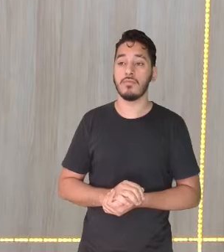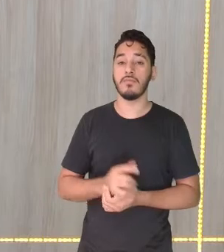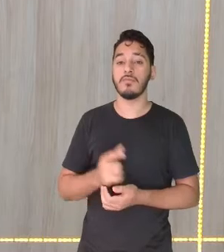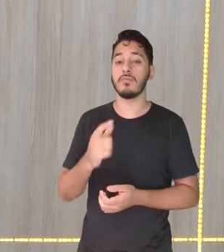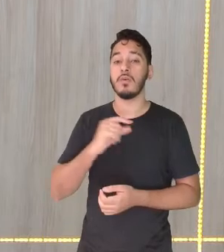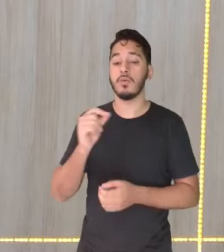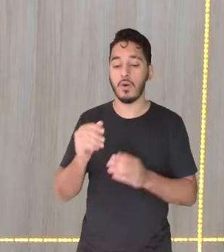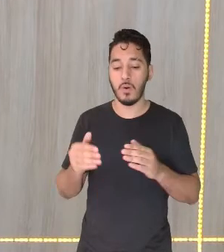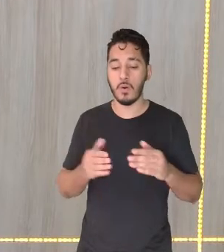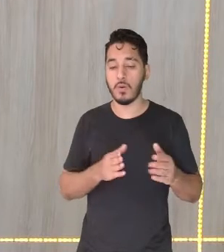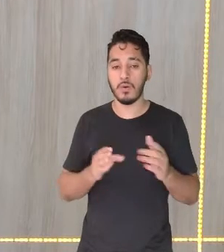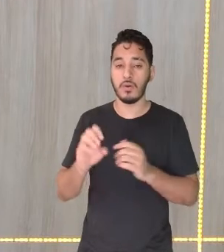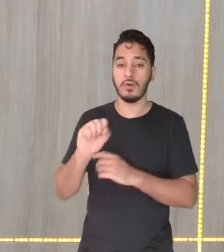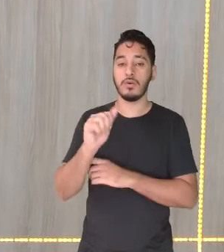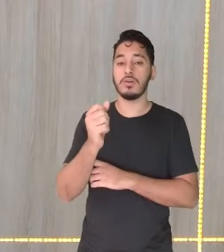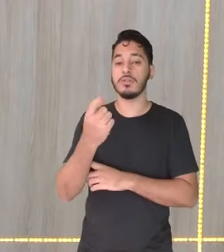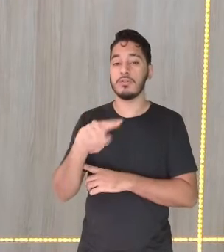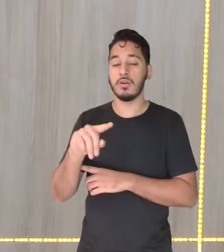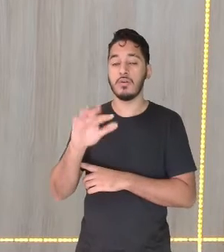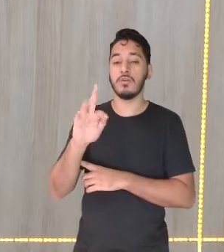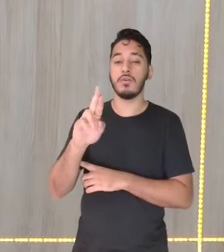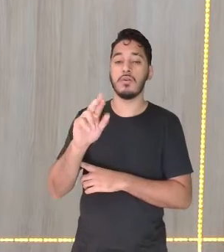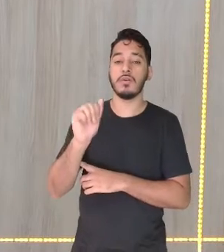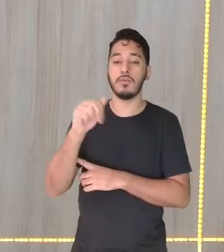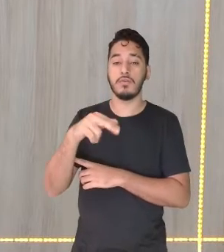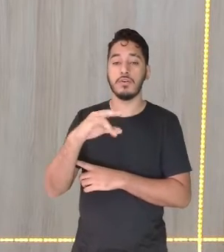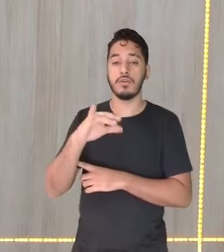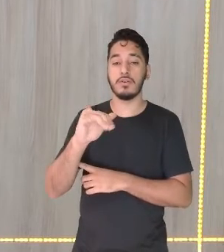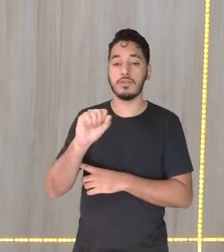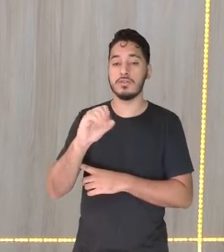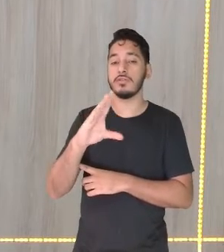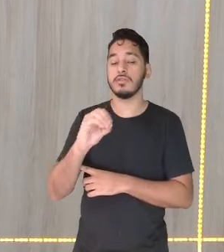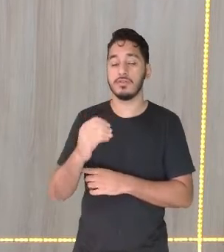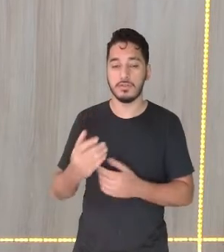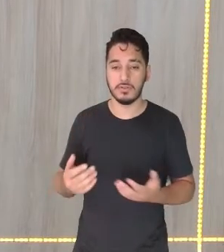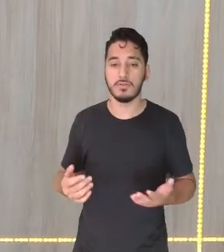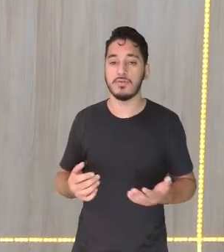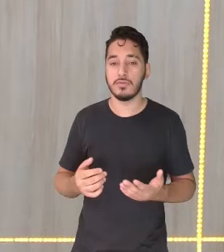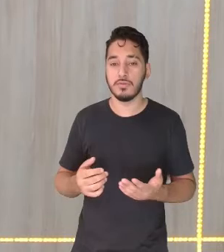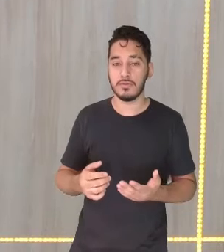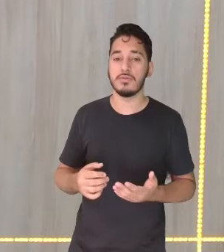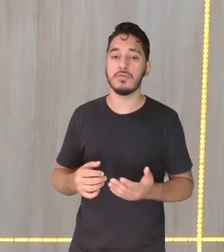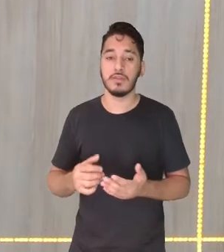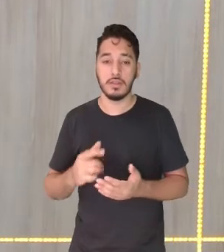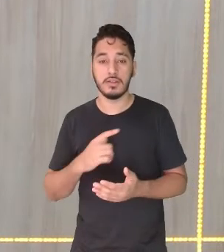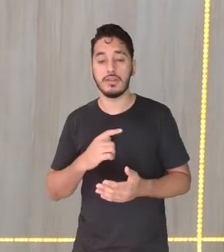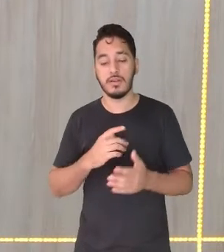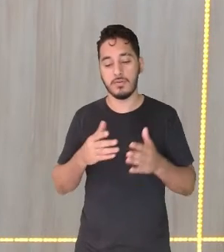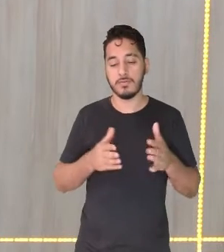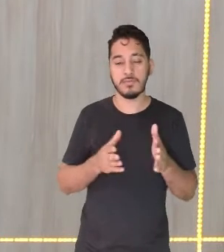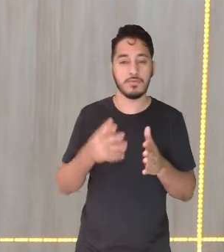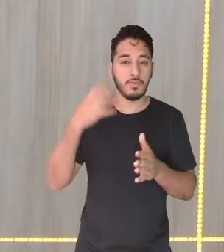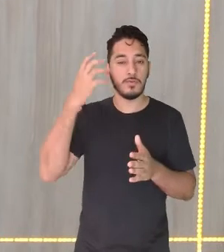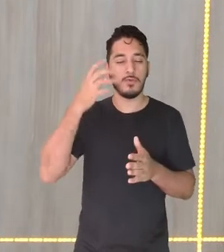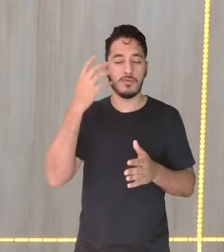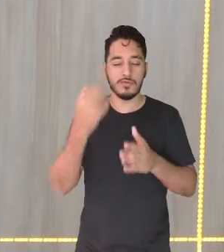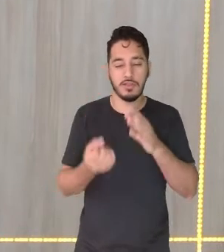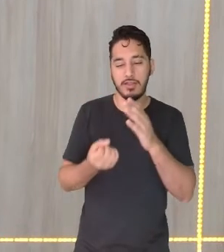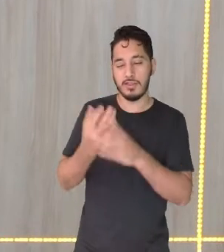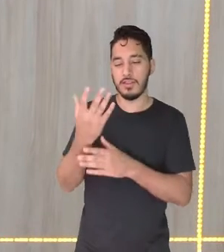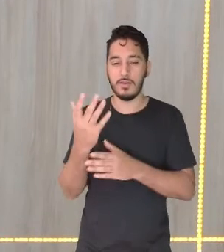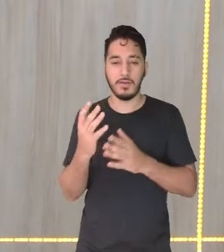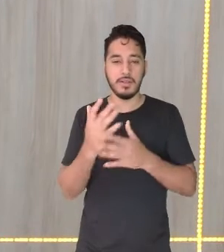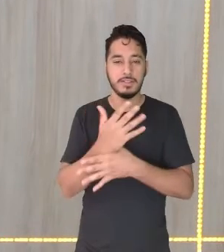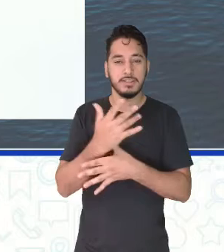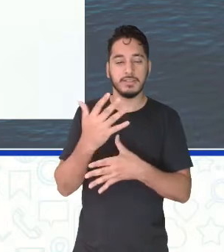São Francisco. Hoje vai ser só, toda coisa vai lembrar uma música aqui. Eu me emociono, na margem do São Francisco nasceu a cidade, né?